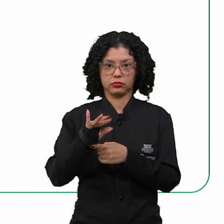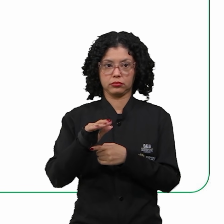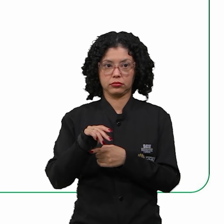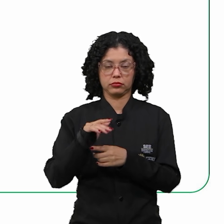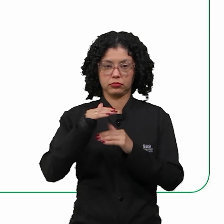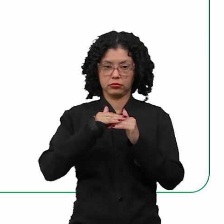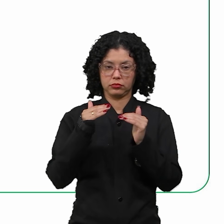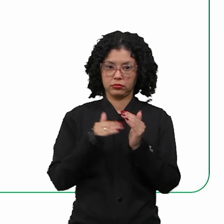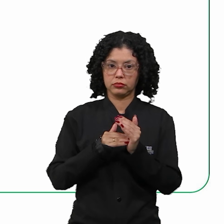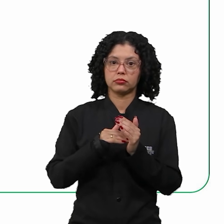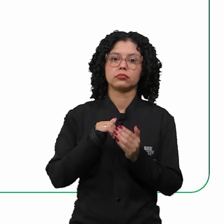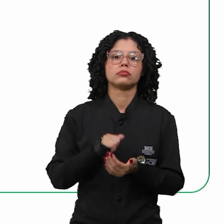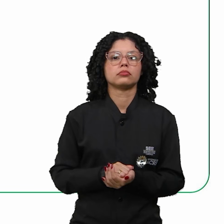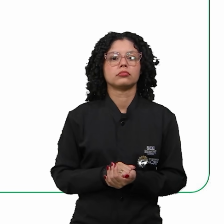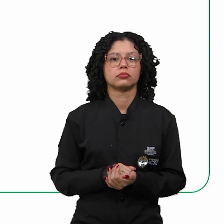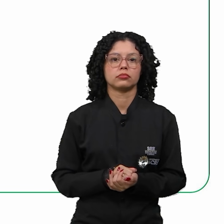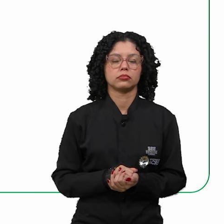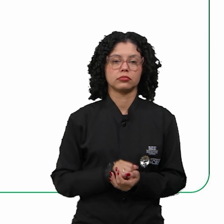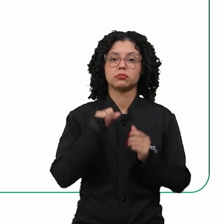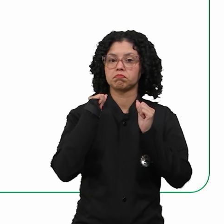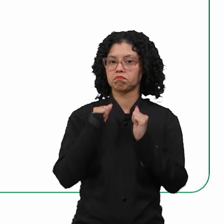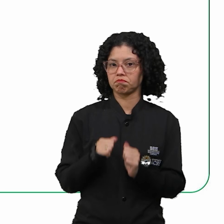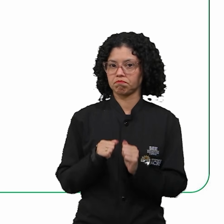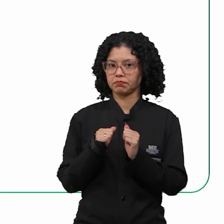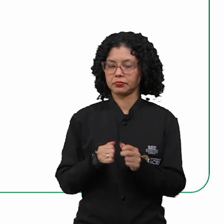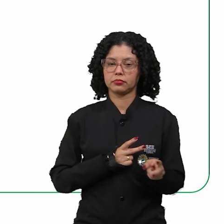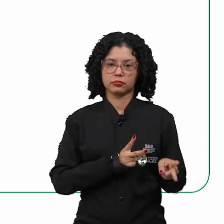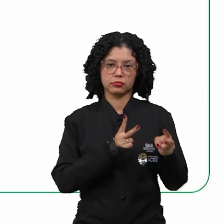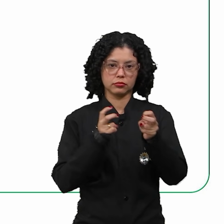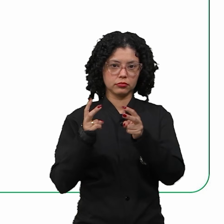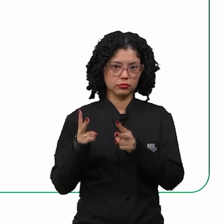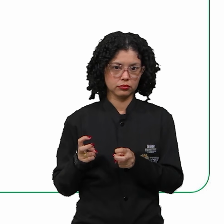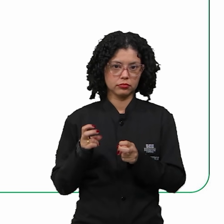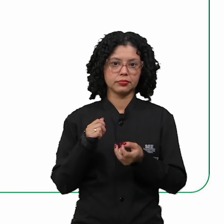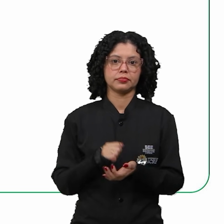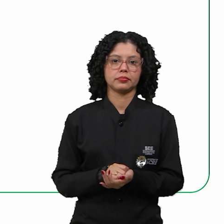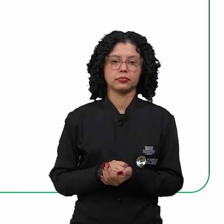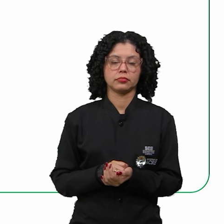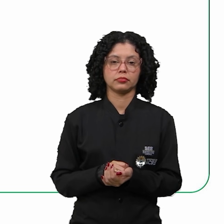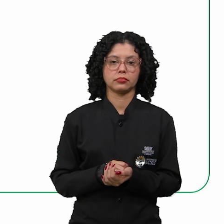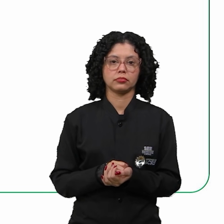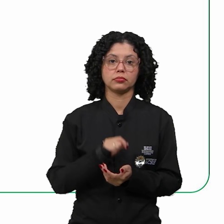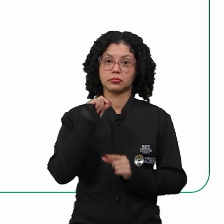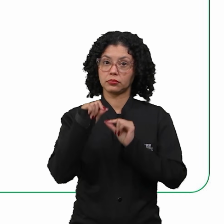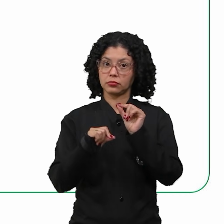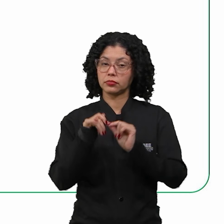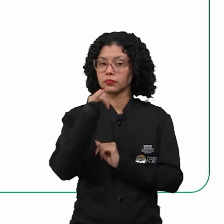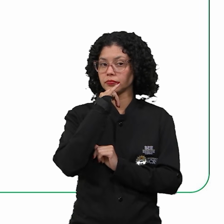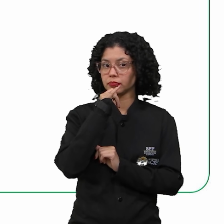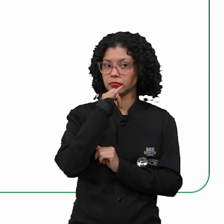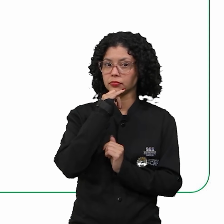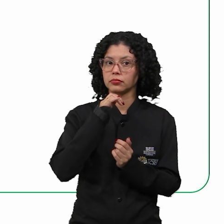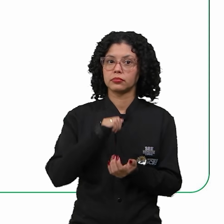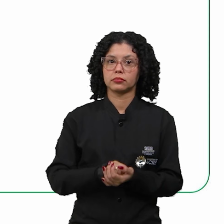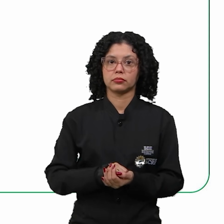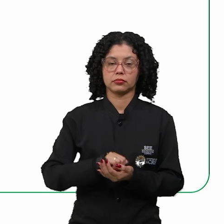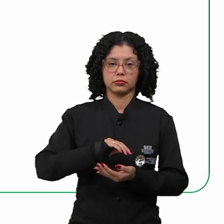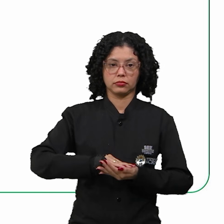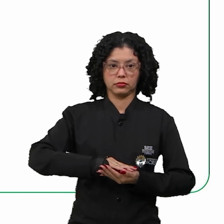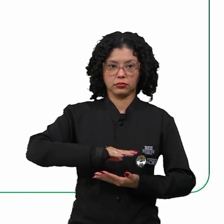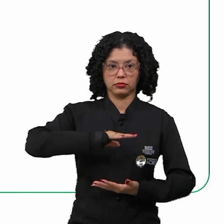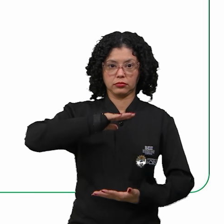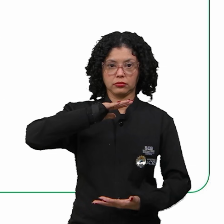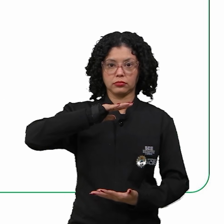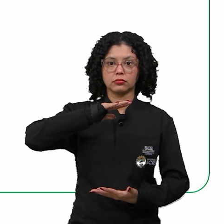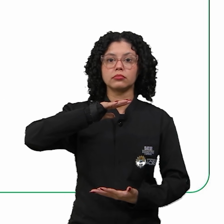partes. O que nós podemos observar aqui é que, por exemplo, no cilindro,